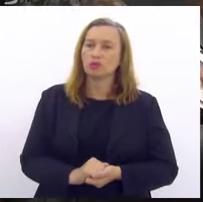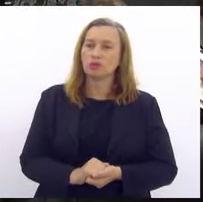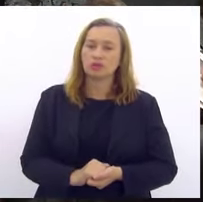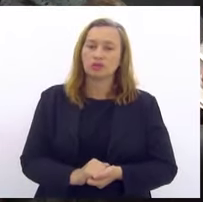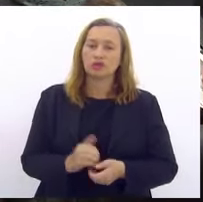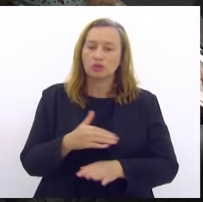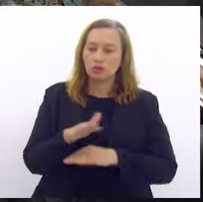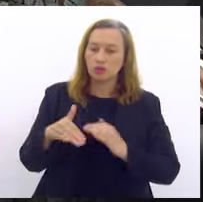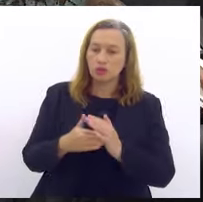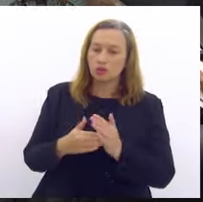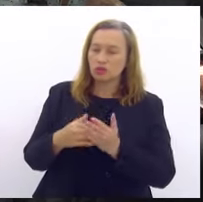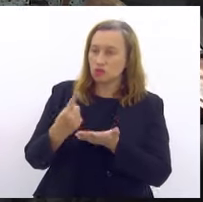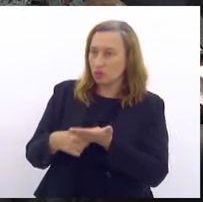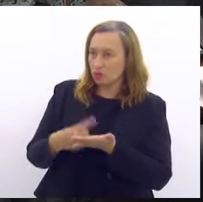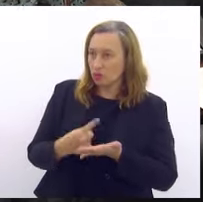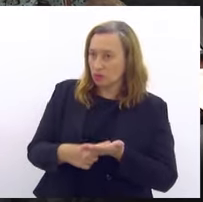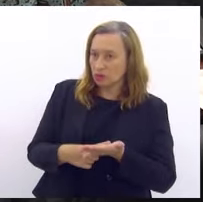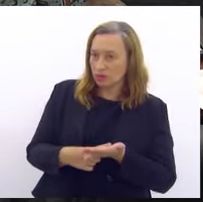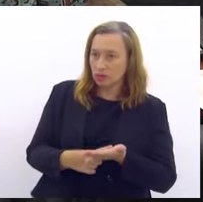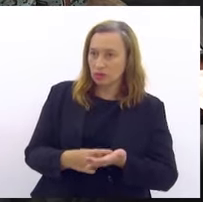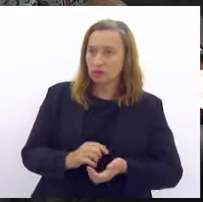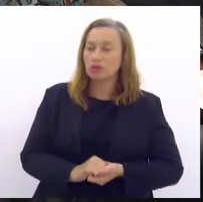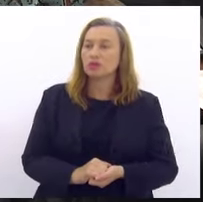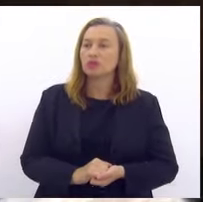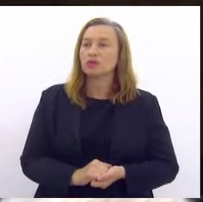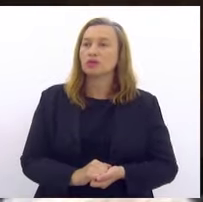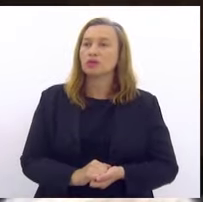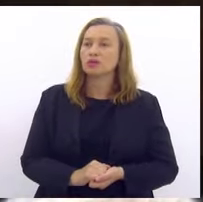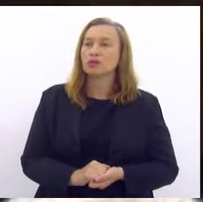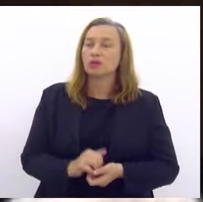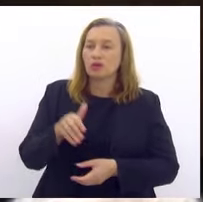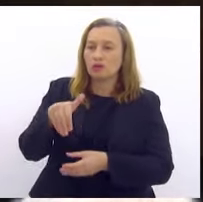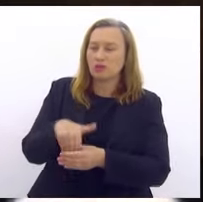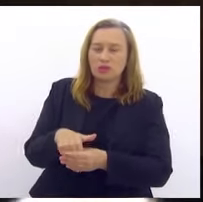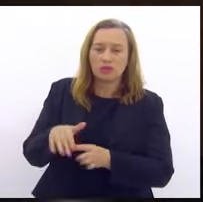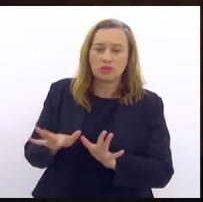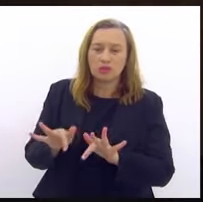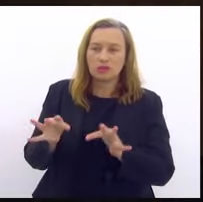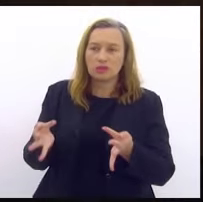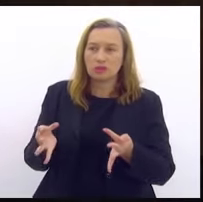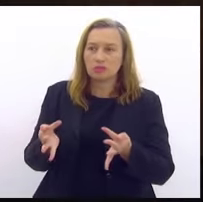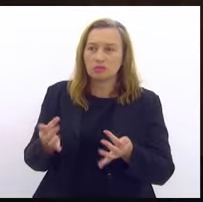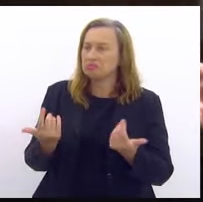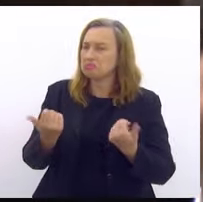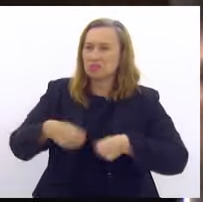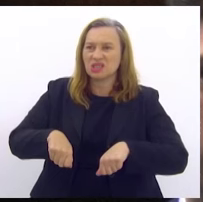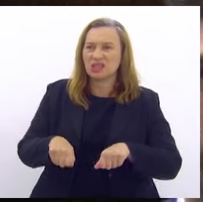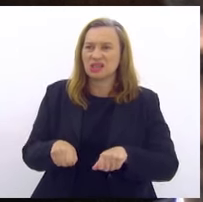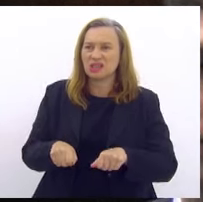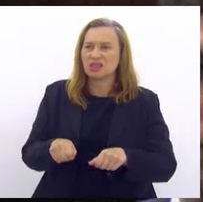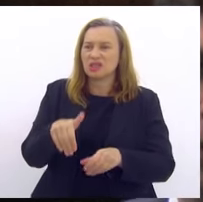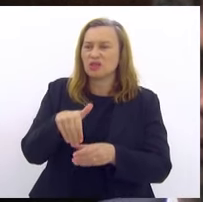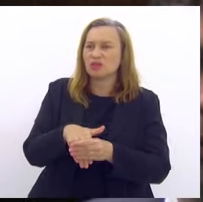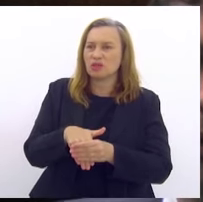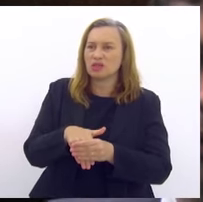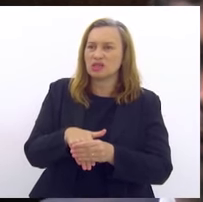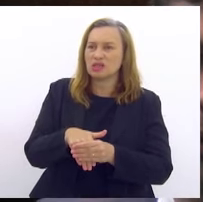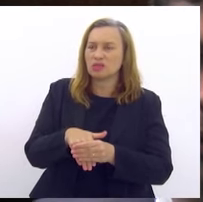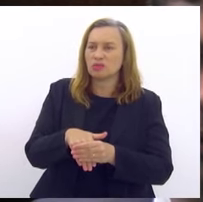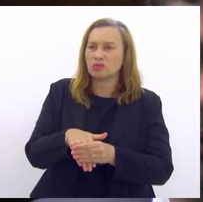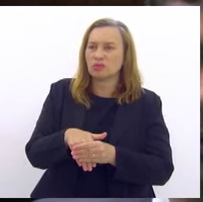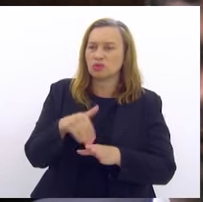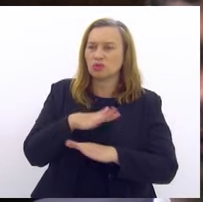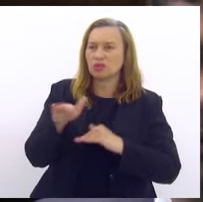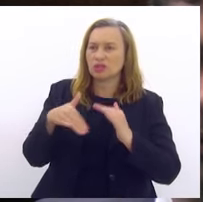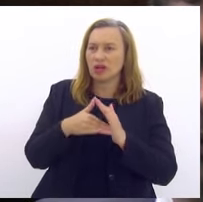todos de acordo. Eu queria sugerir que a votação fosse simbólica, não precisasse ter votação nominal